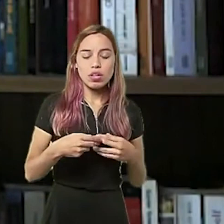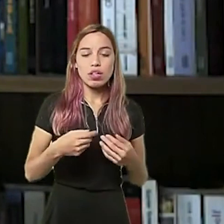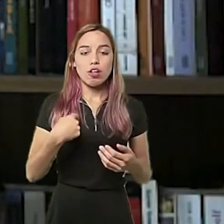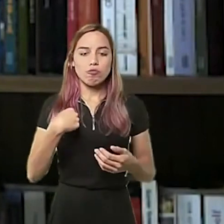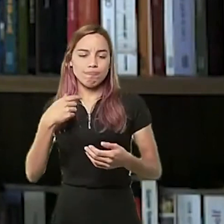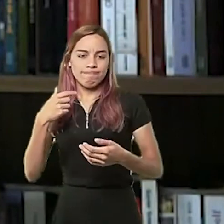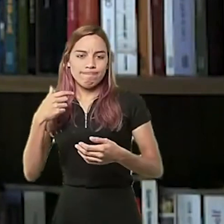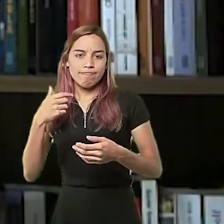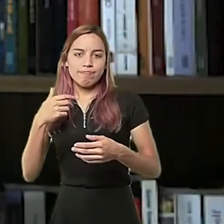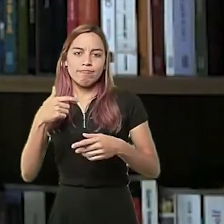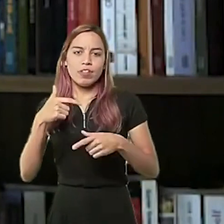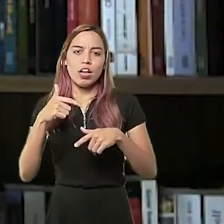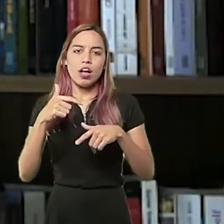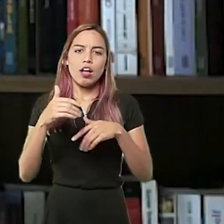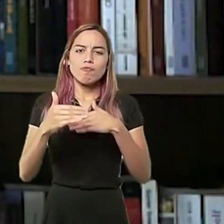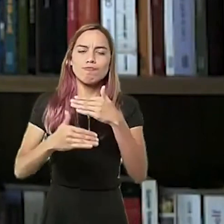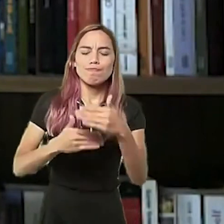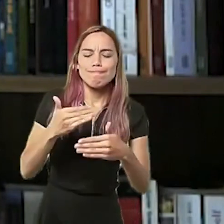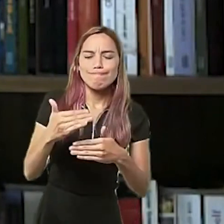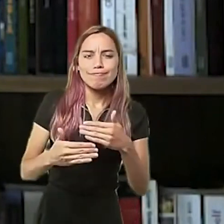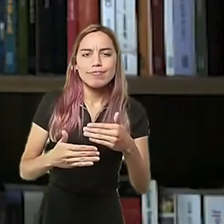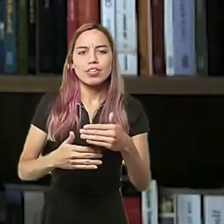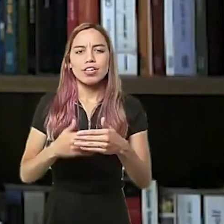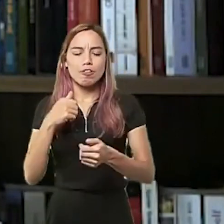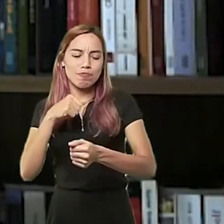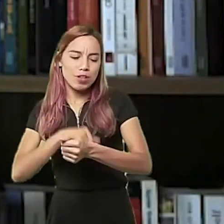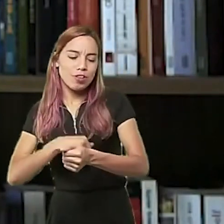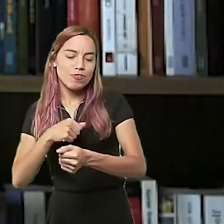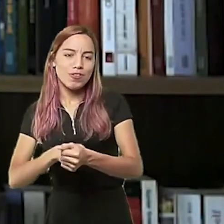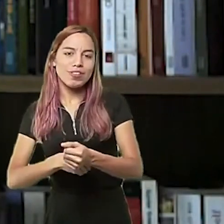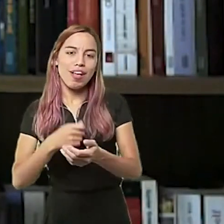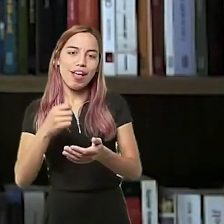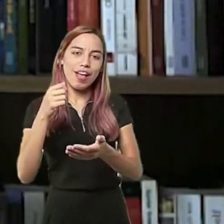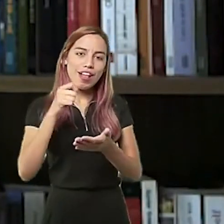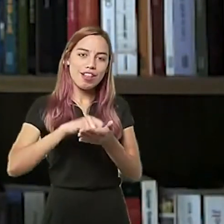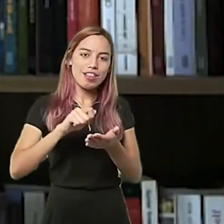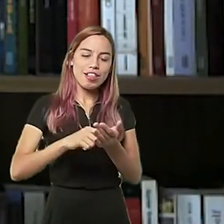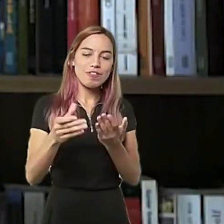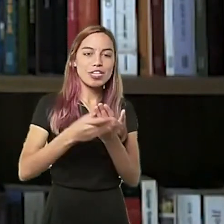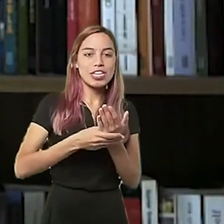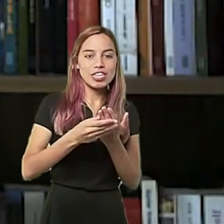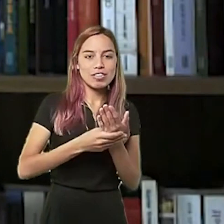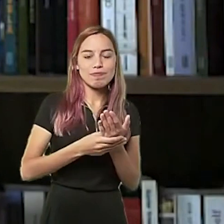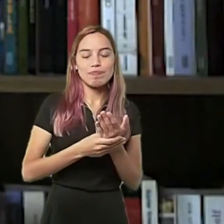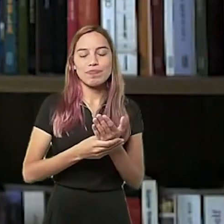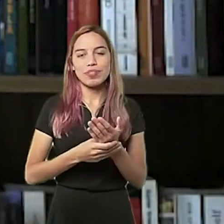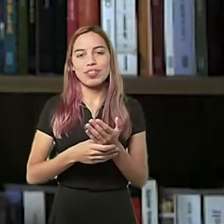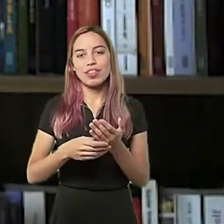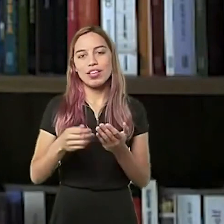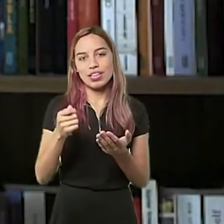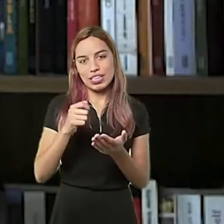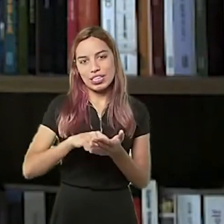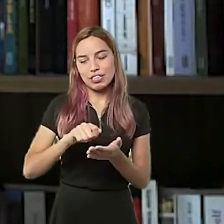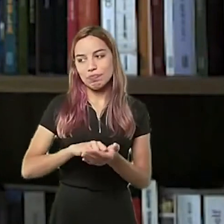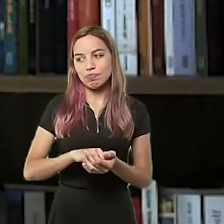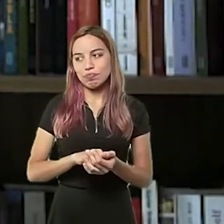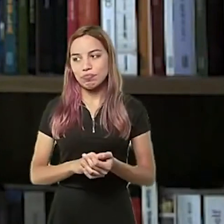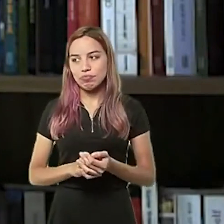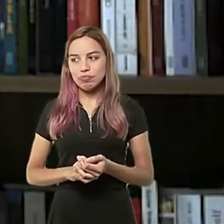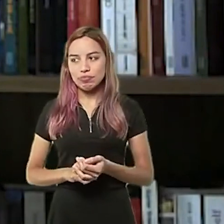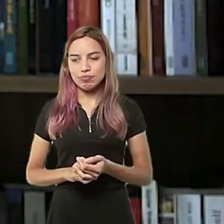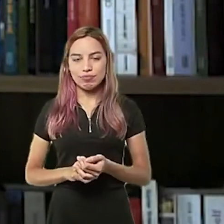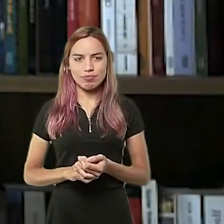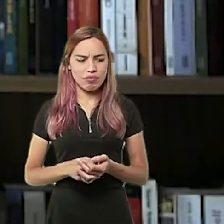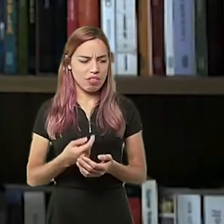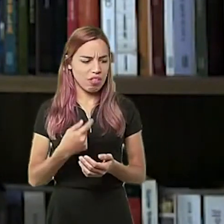escrevia, nenhum momento passou por minha cabeça. Para você ver, o meu drama era tão grande que eu sequer tinha onde